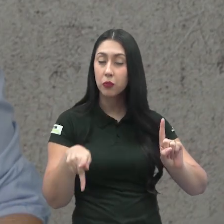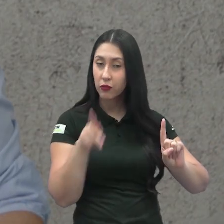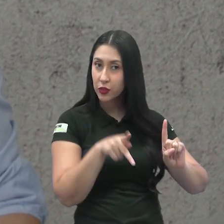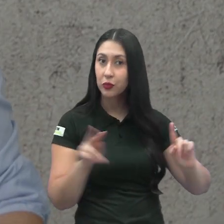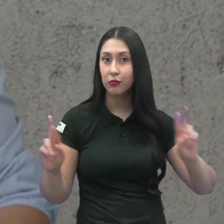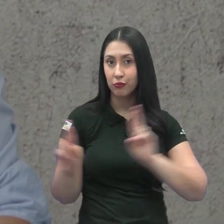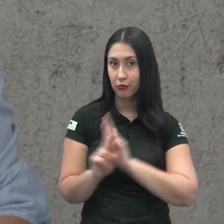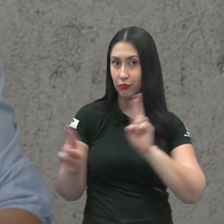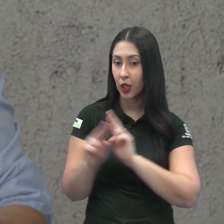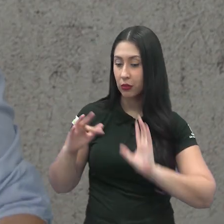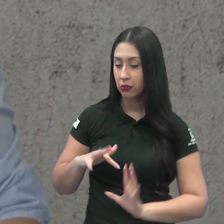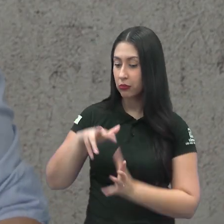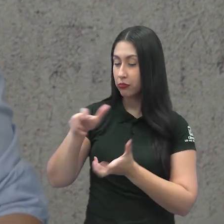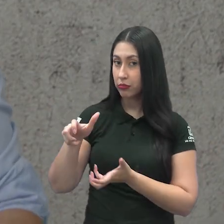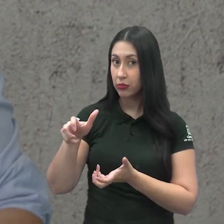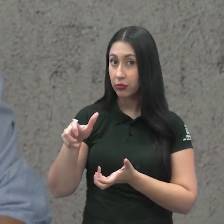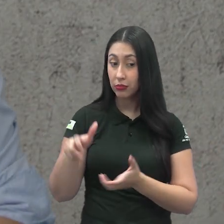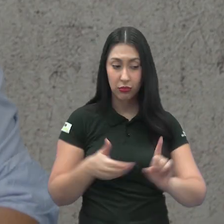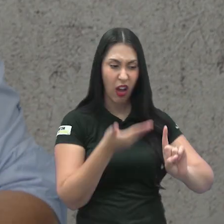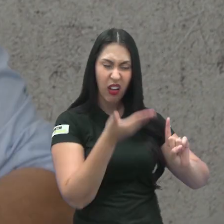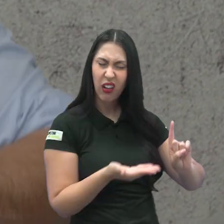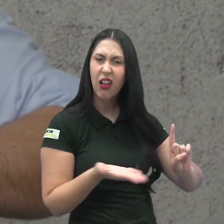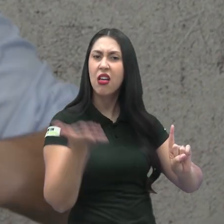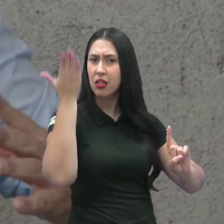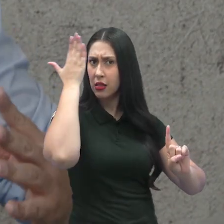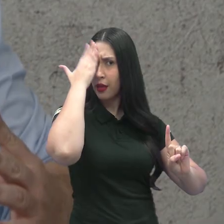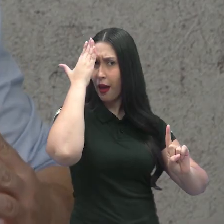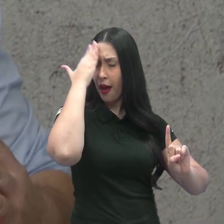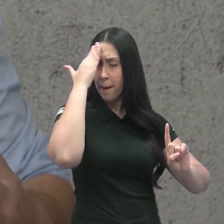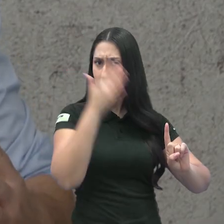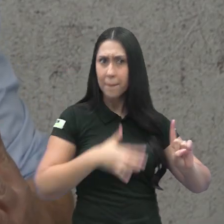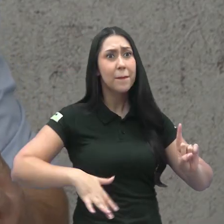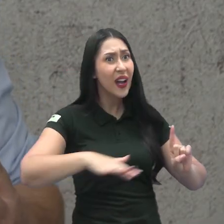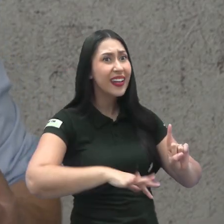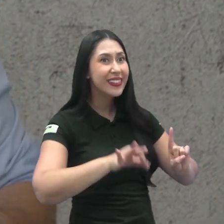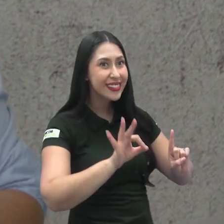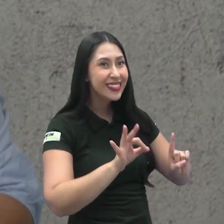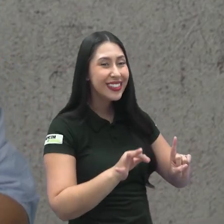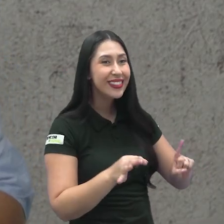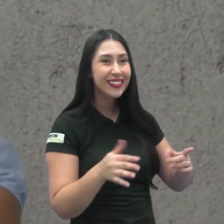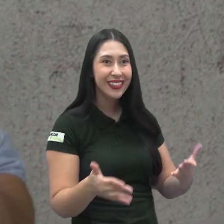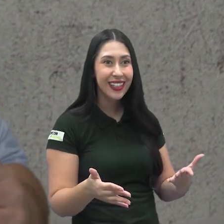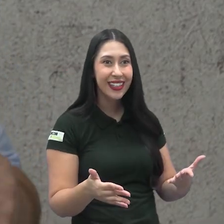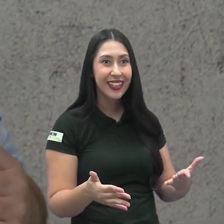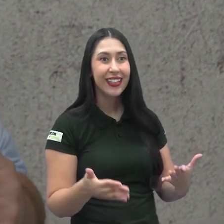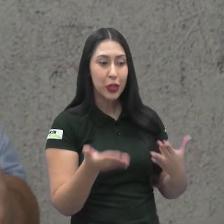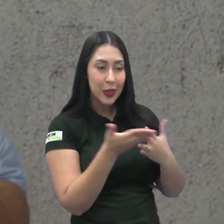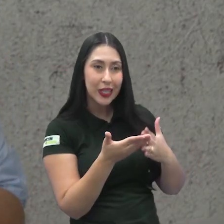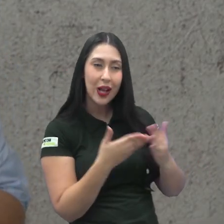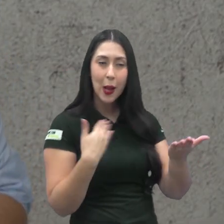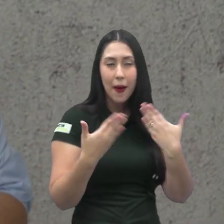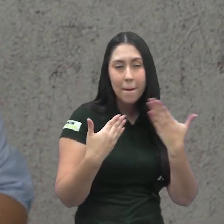Ústeres, de Relações Internacionais, esse professor que domina essa área, né, professor? O senhor estava aqui na